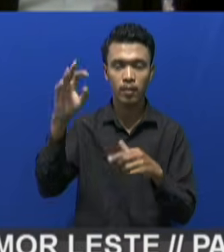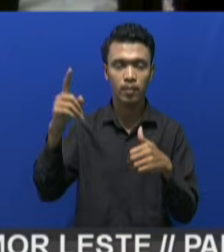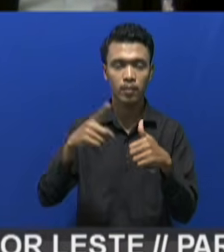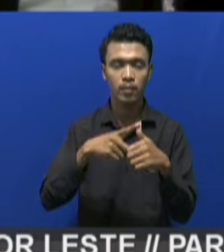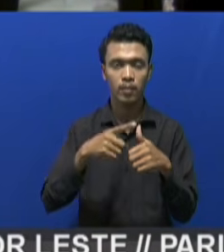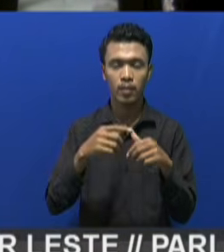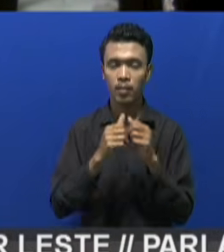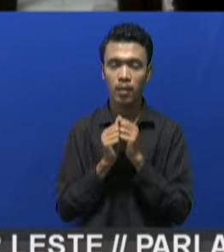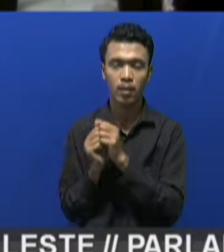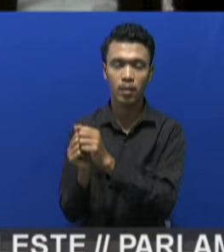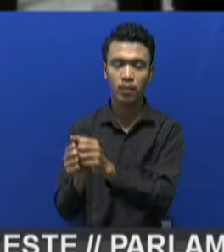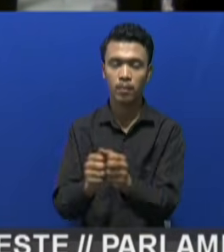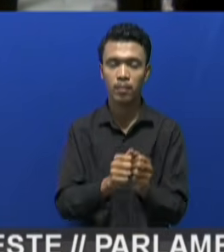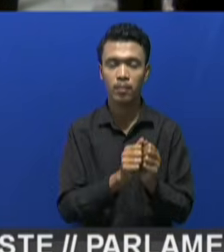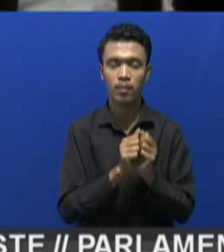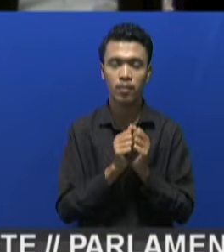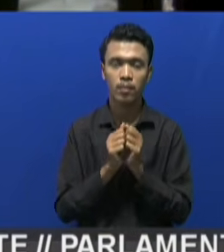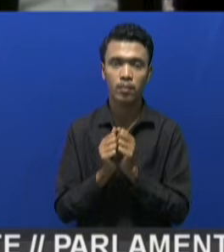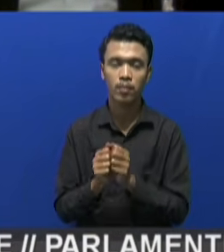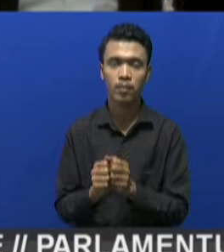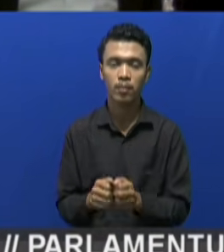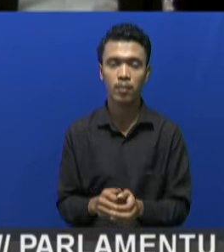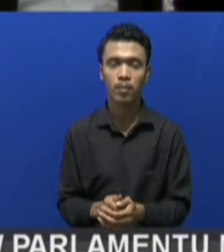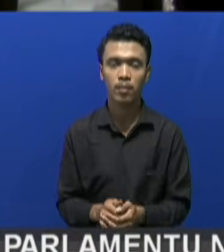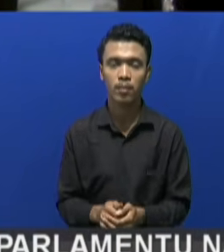primeiro, Ramuto beneficiários,